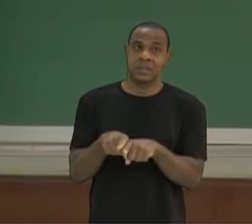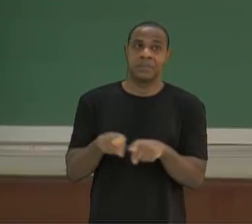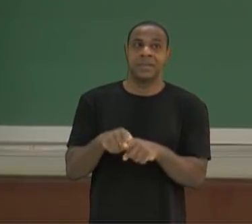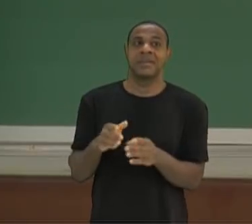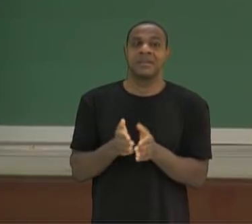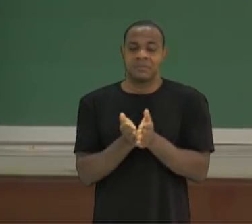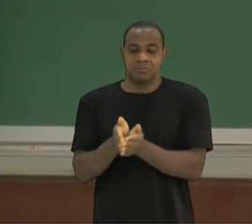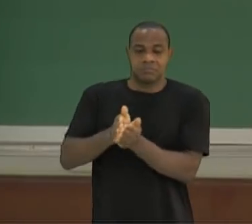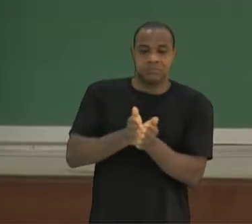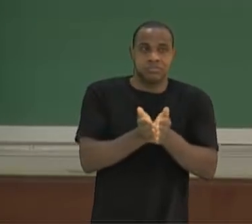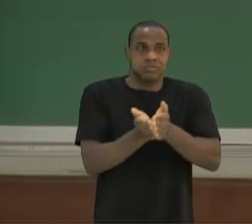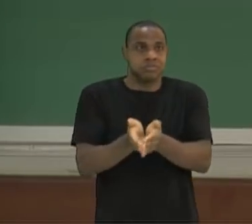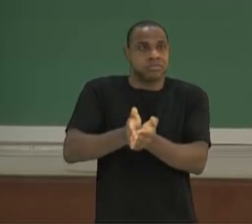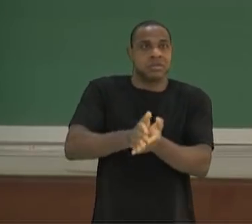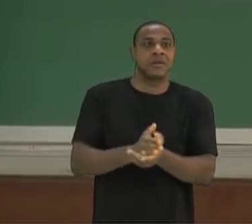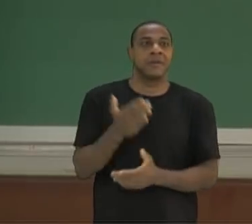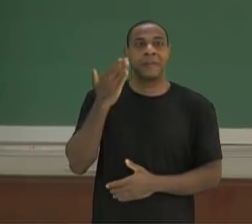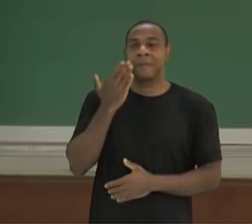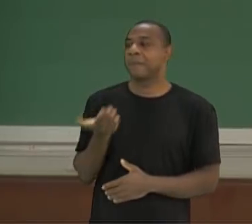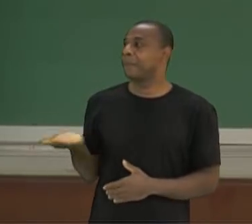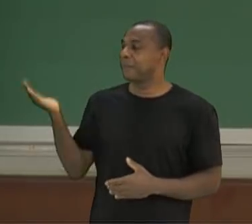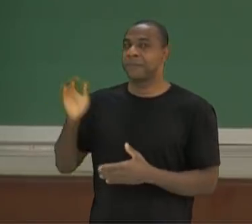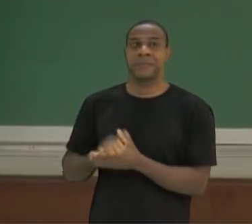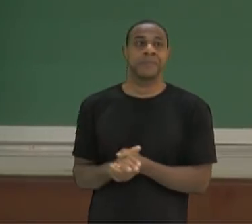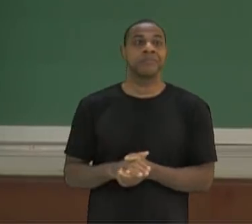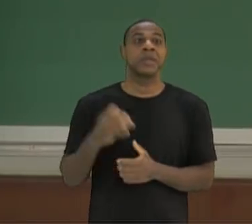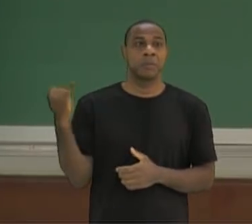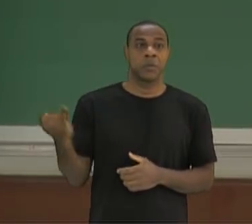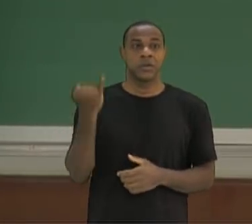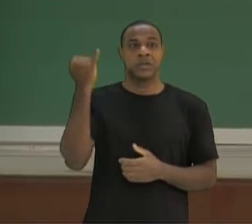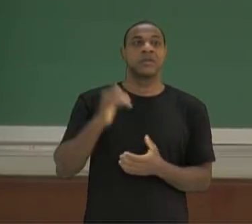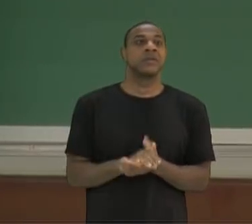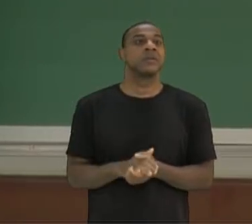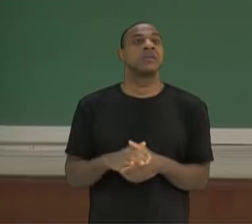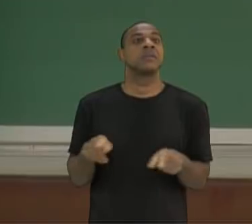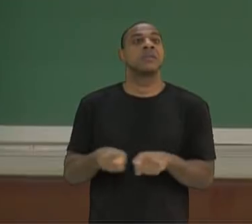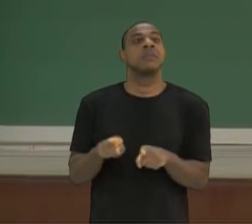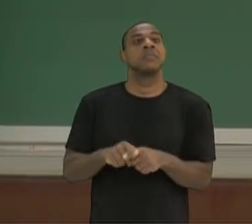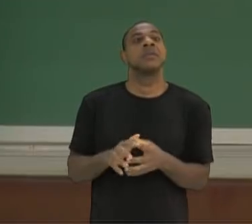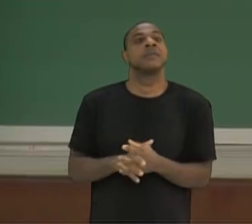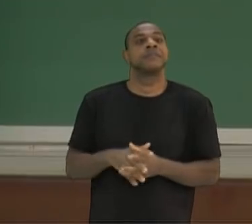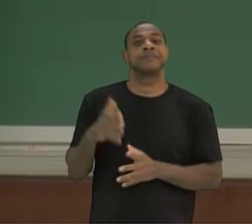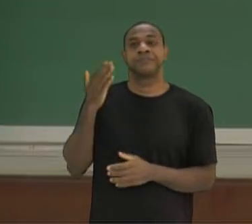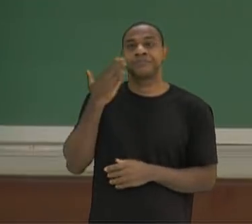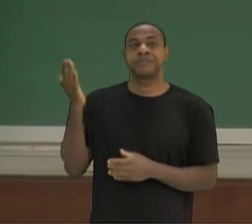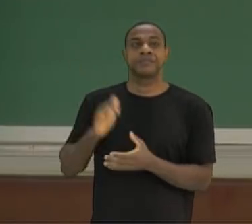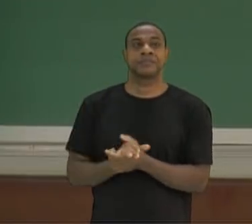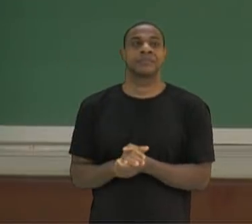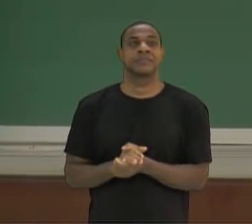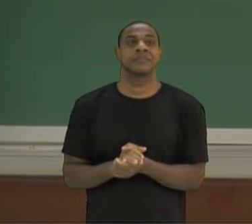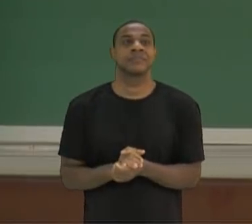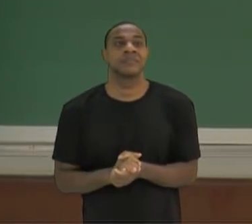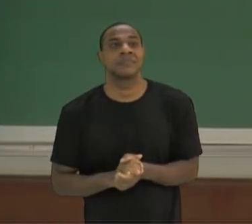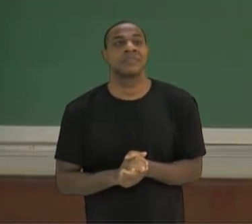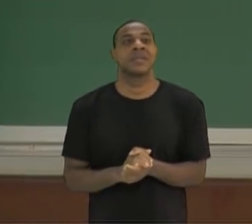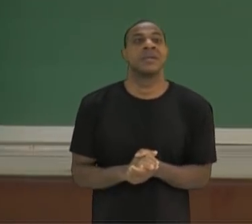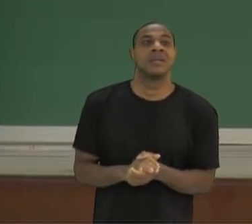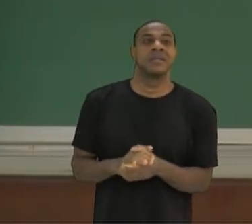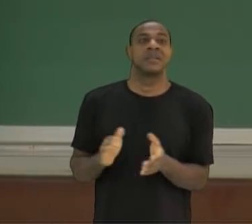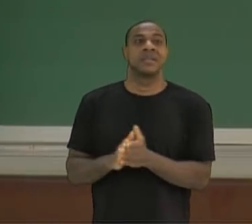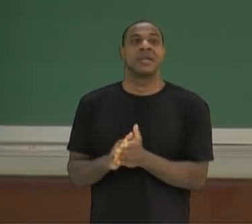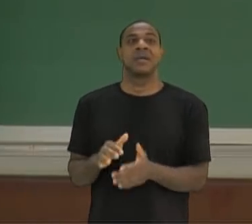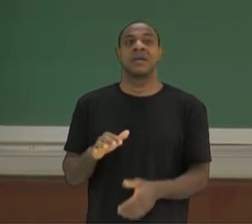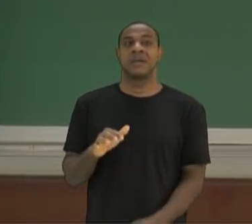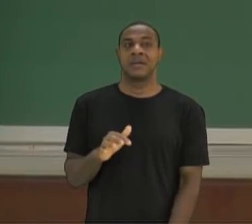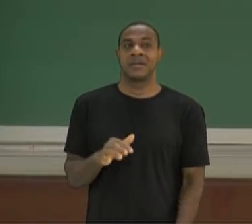exportação e importação que a gente falou, certo? Então, bem importante. E o transporte fluvial, apesar de ser menor que aquele